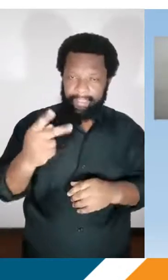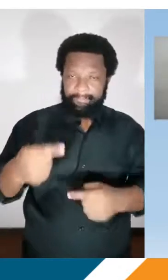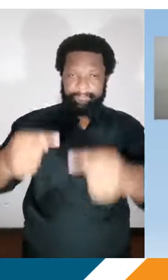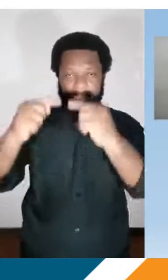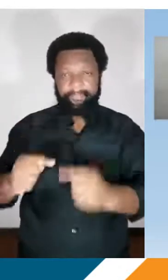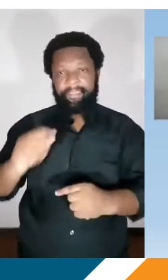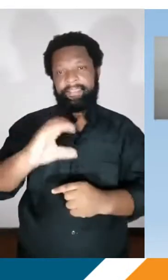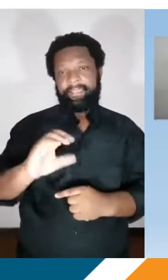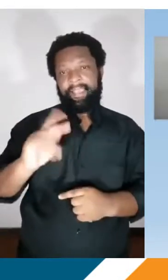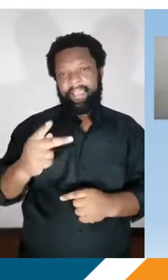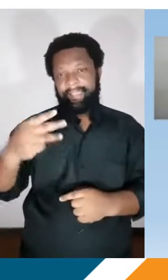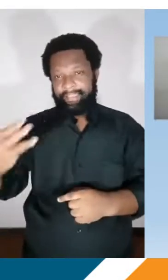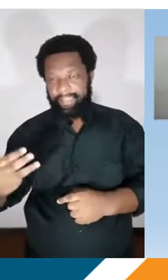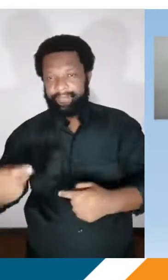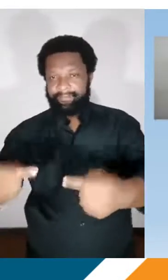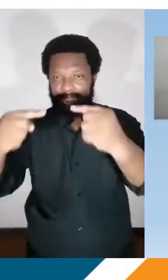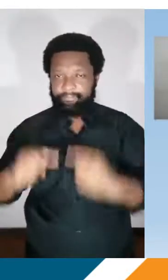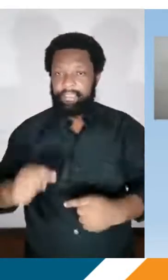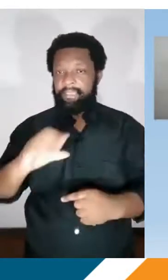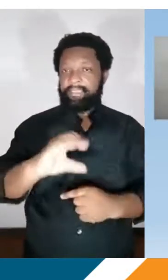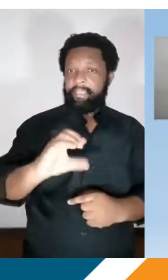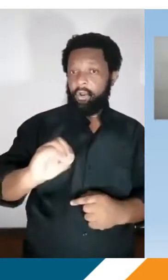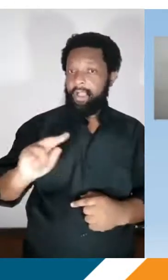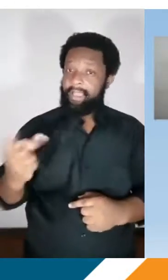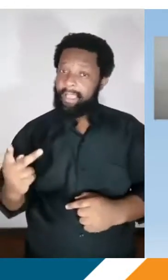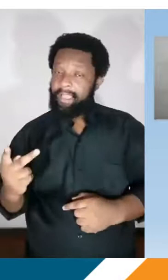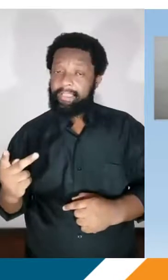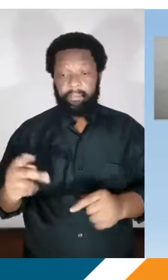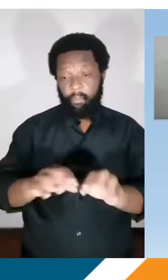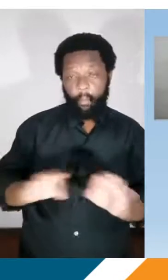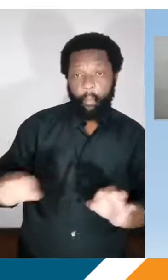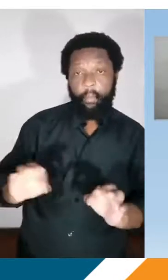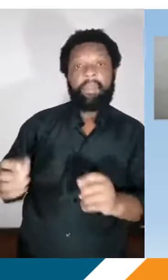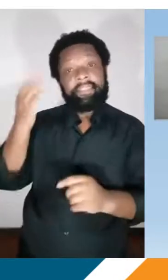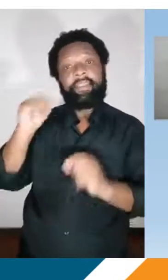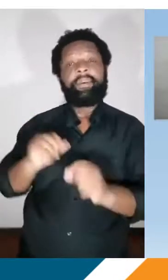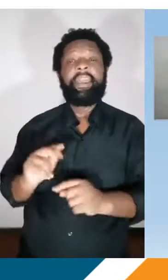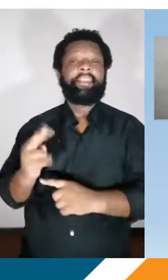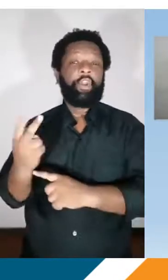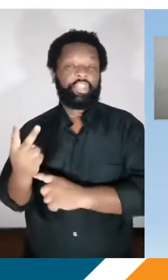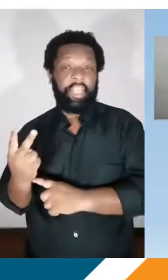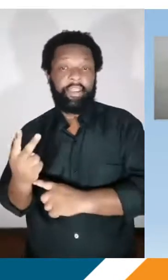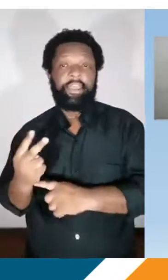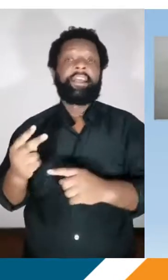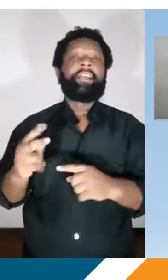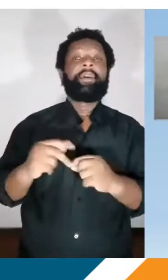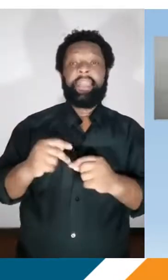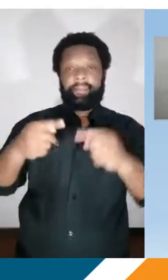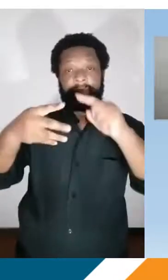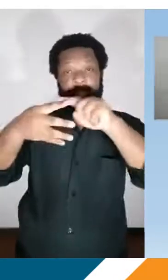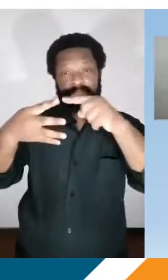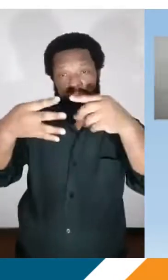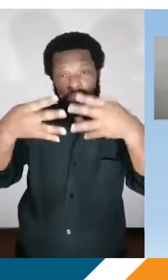grupo CH3 e um grupo COOH. E aqui, como não tem nada, eu sei que é o quê? Hidrogênio. Tem 4